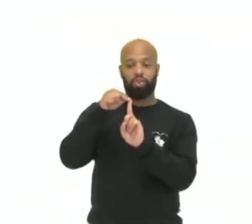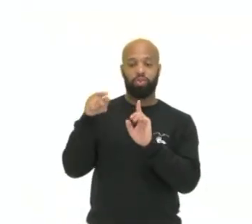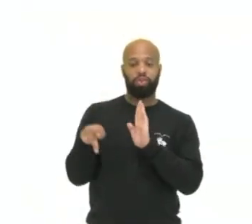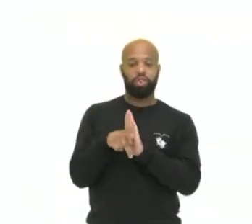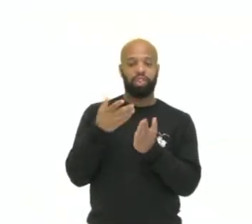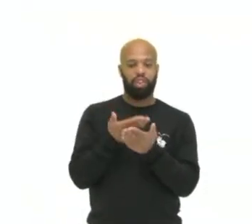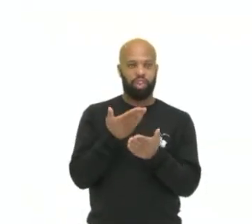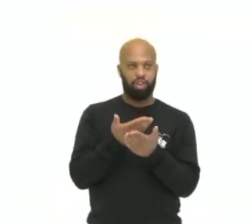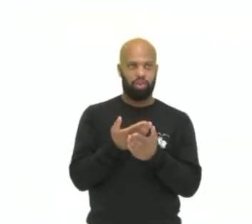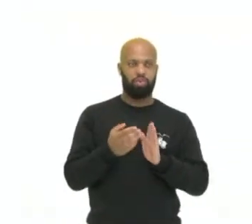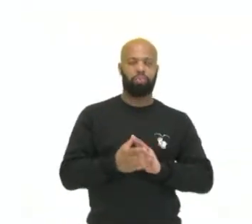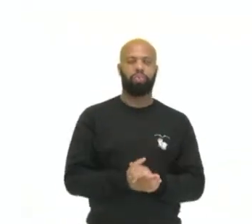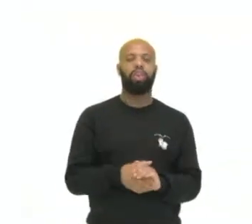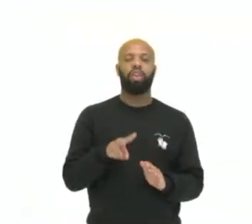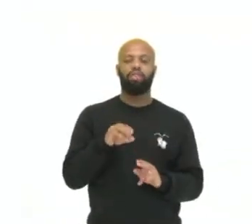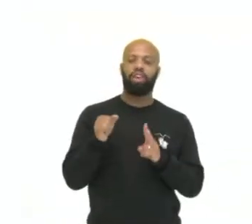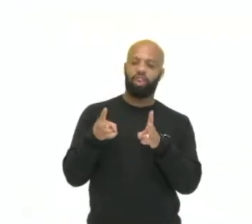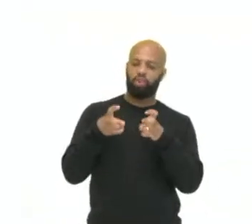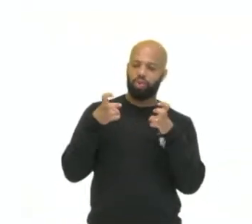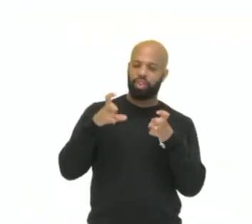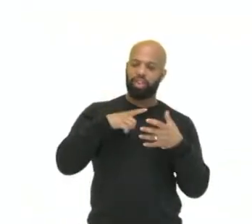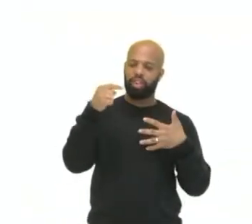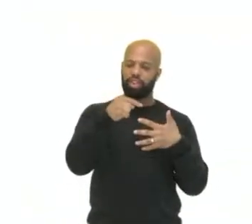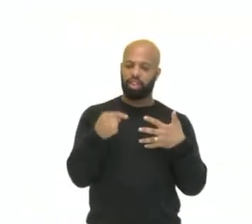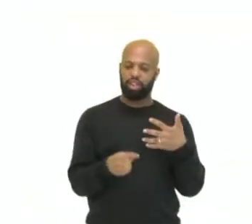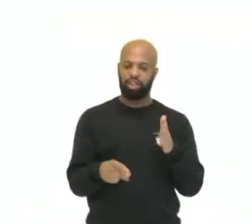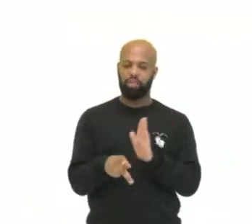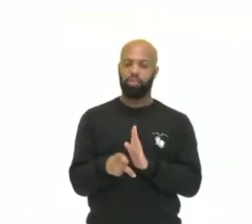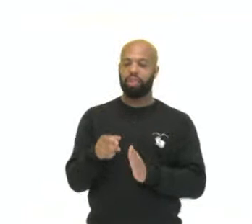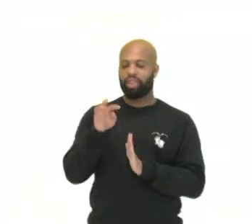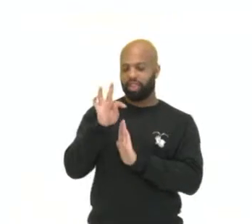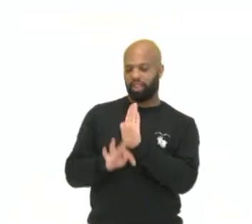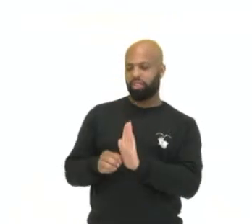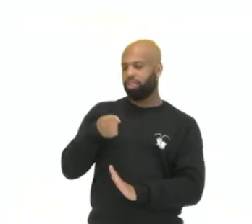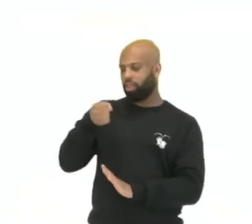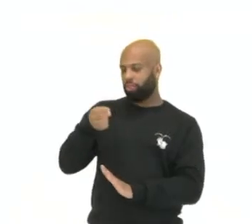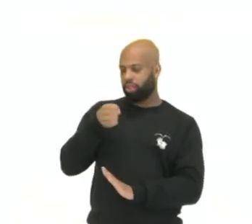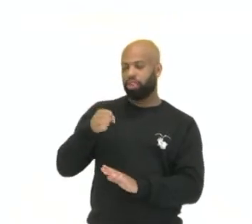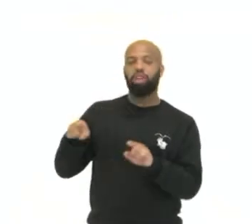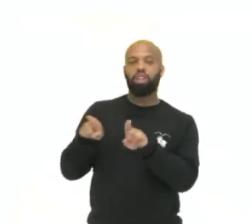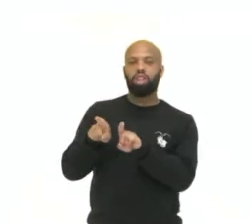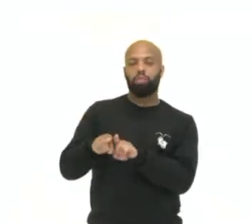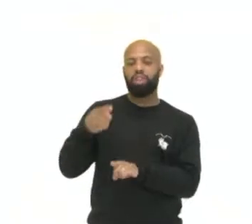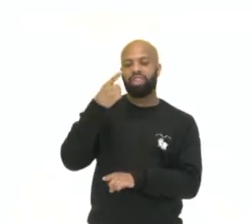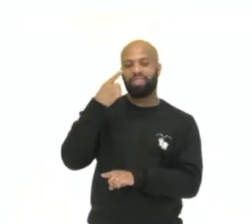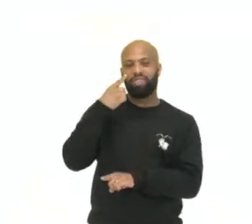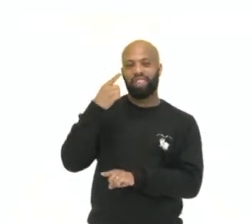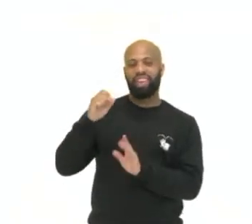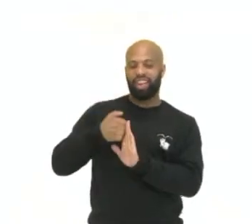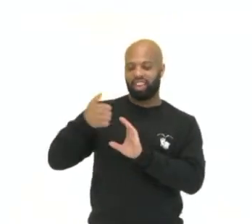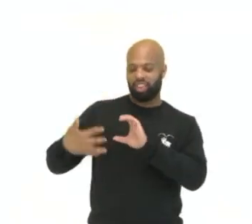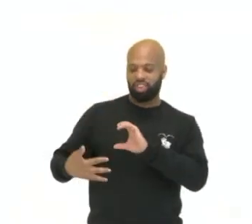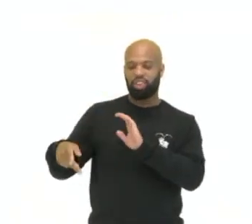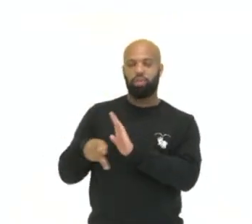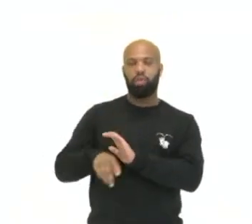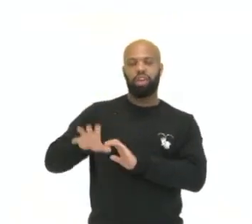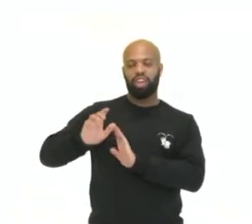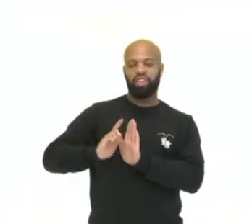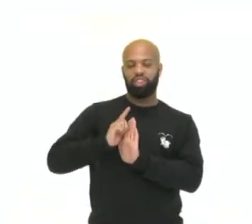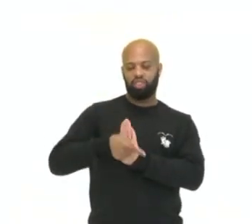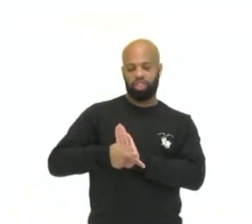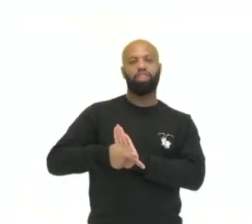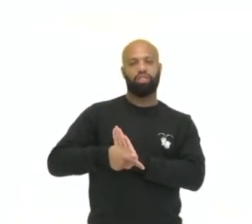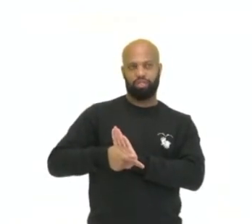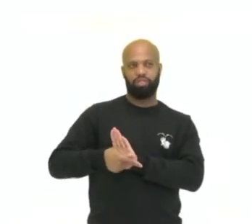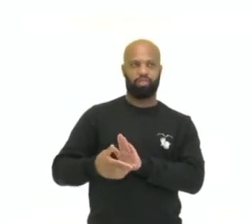Então, consiste em reconhecer as partes que compõem uma reportagem e identificar as características do gênero textual